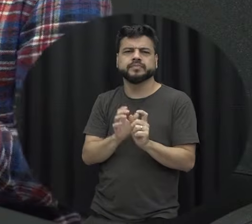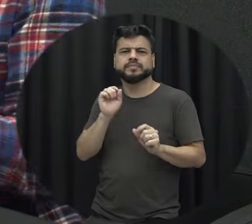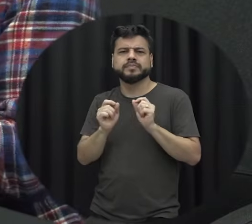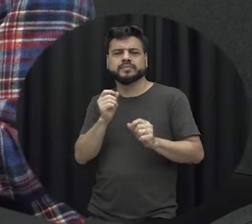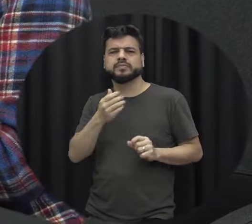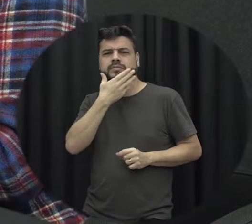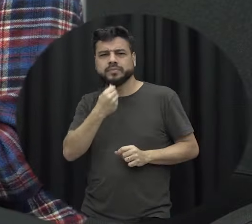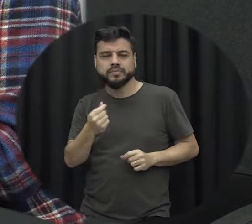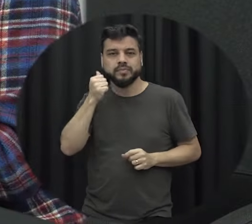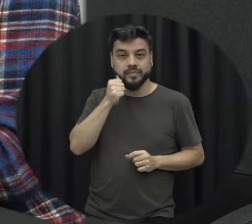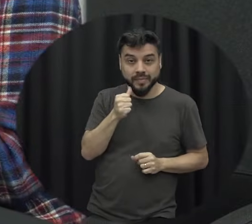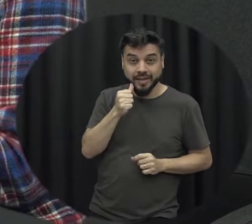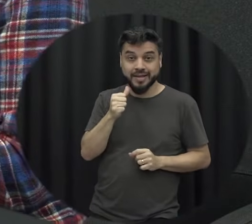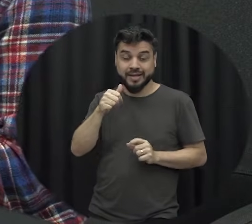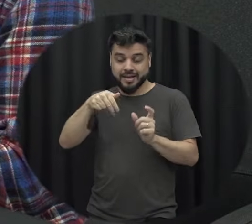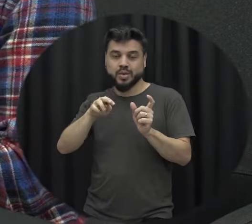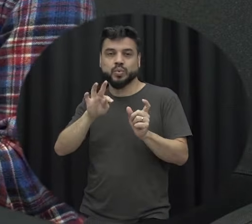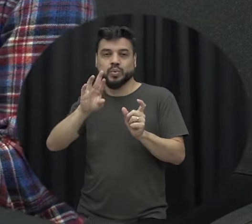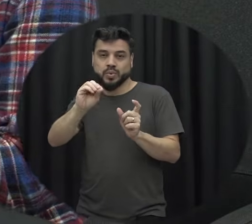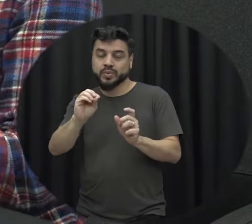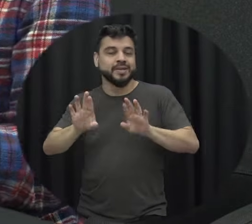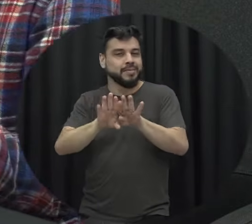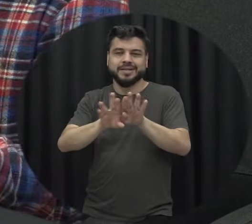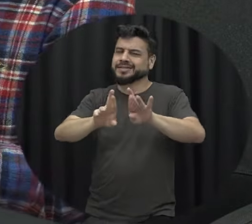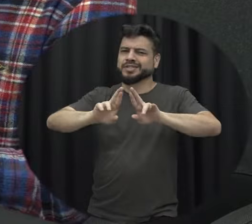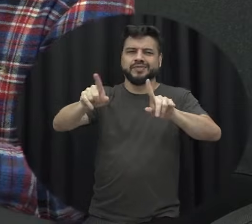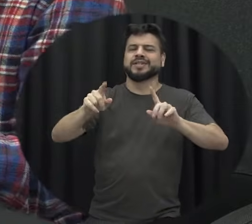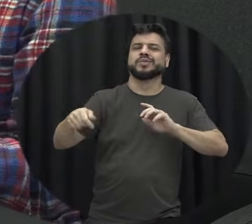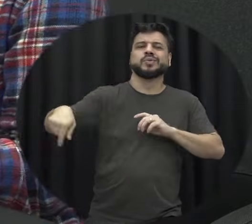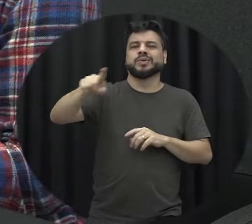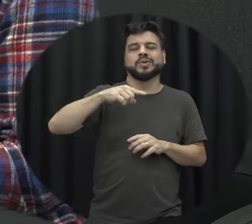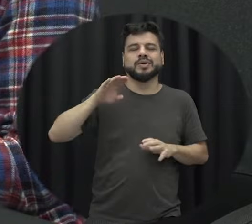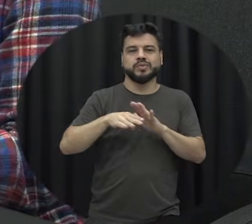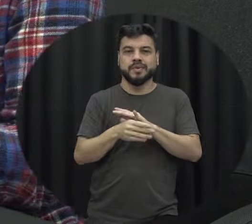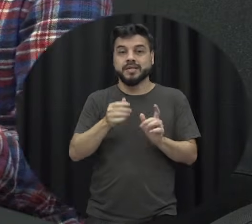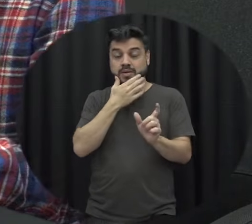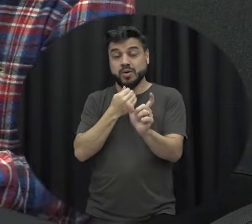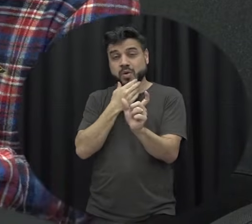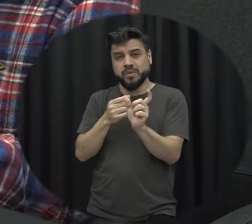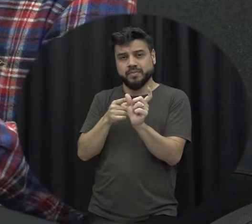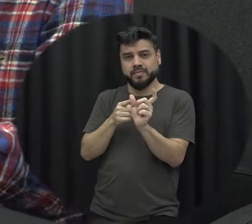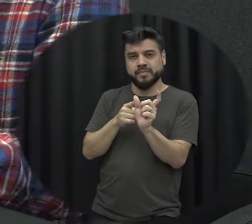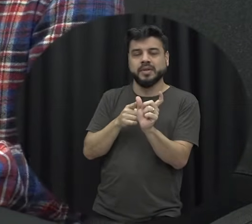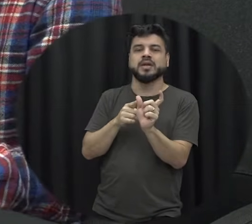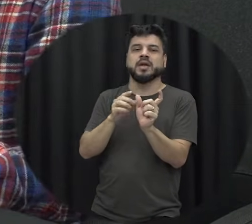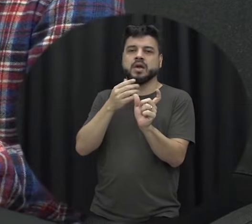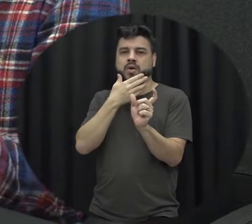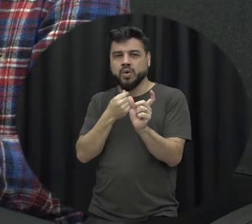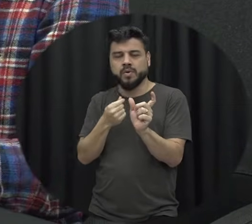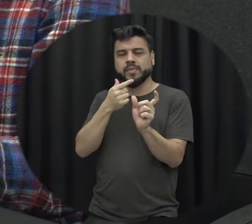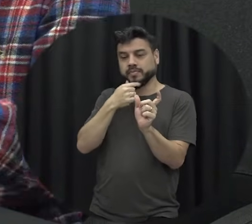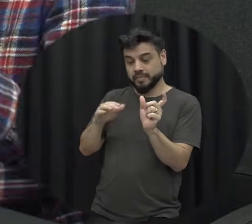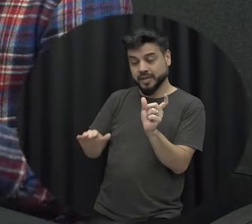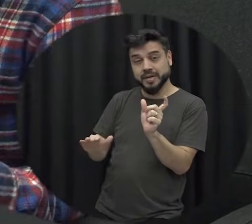masculino, feminino e neutro para eles é diferente da nossa, né? Por exemplo, o masculino é para o homem, para o menino,